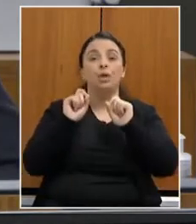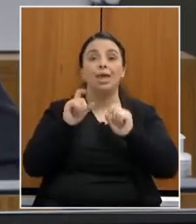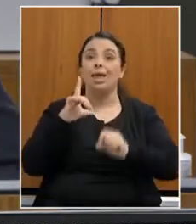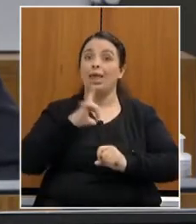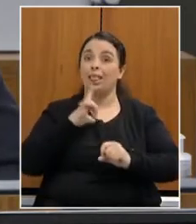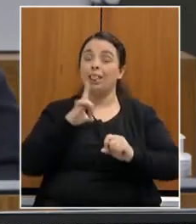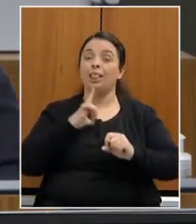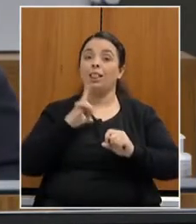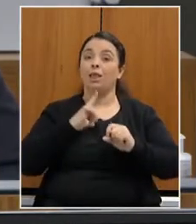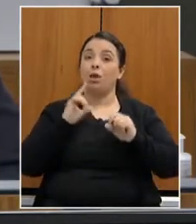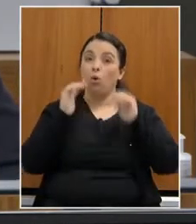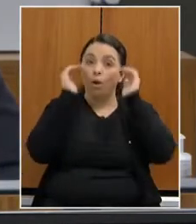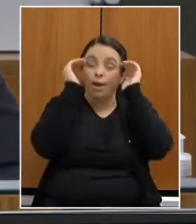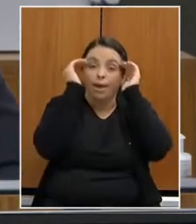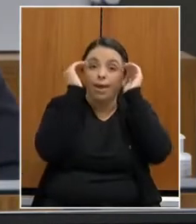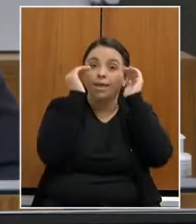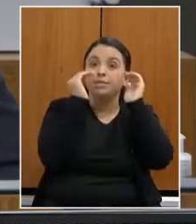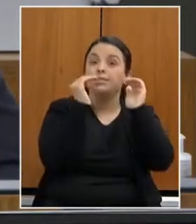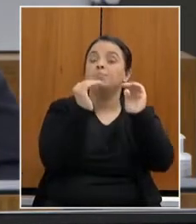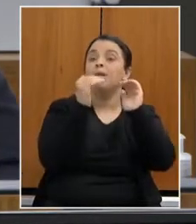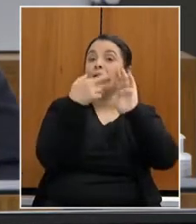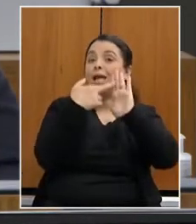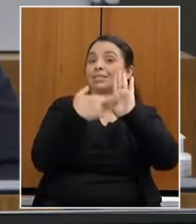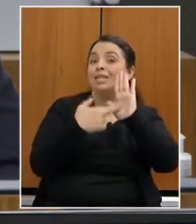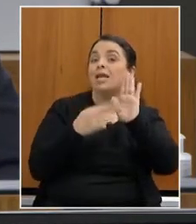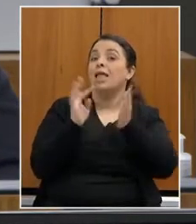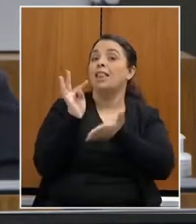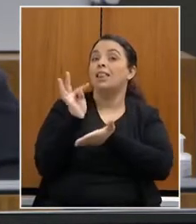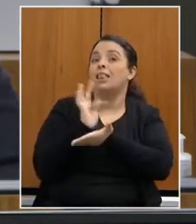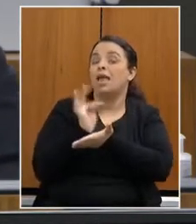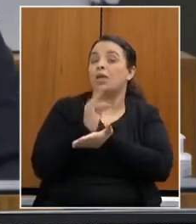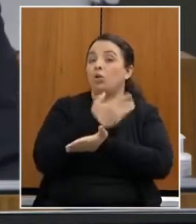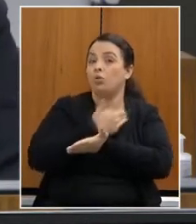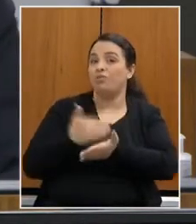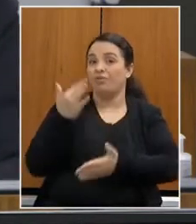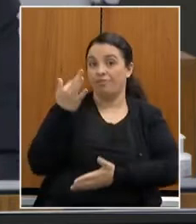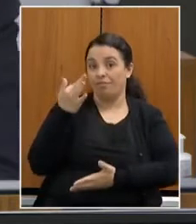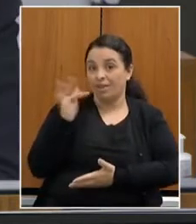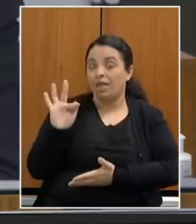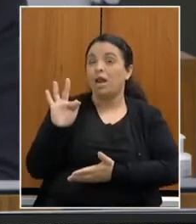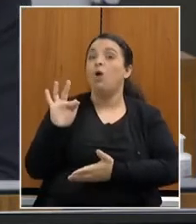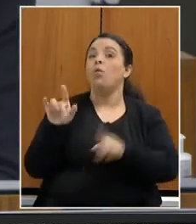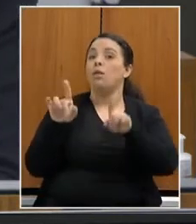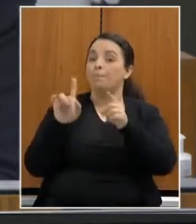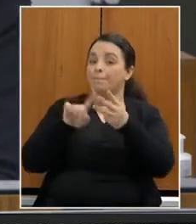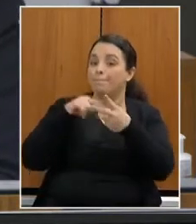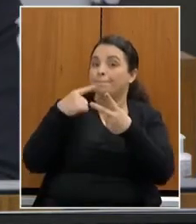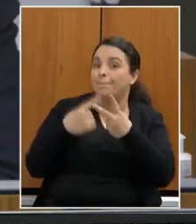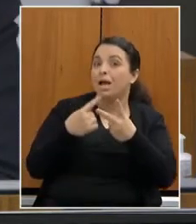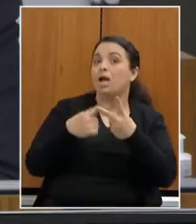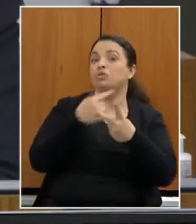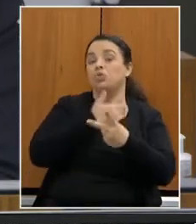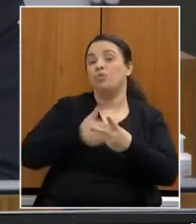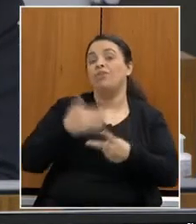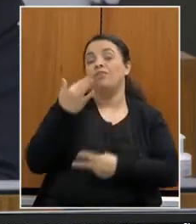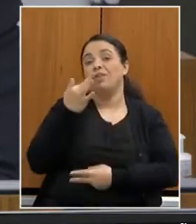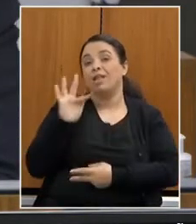respeito as notas técnicas tanto do governo federal quanto do governo estadual na Secretaria Estadual de Saúde